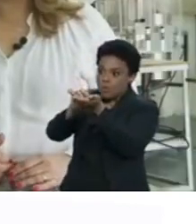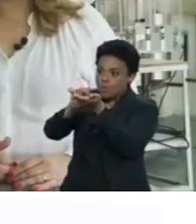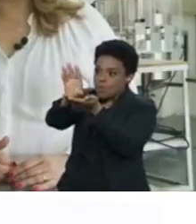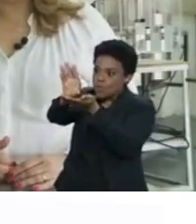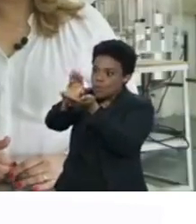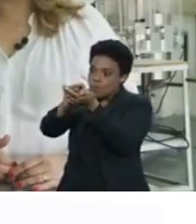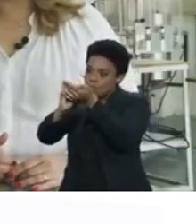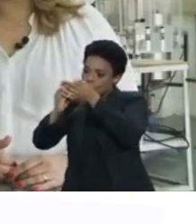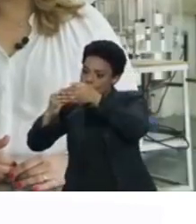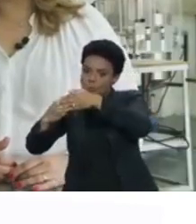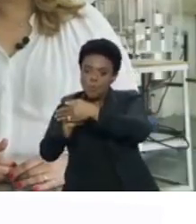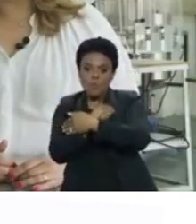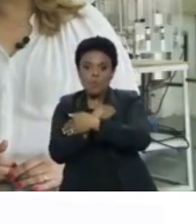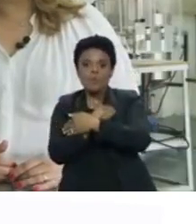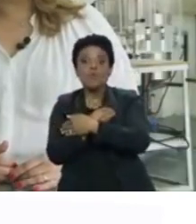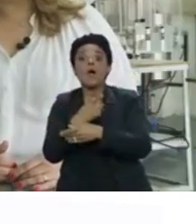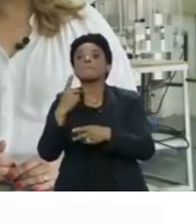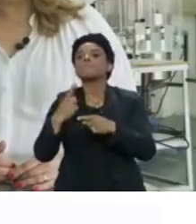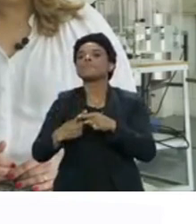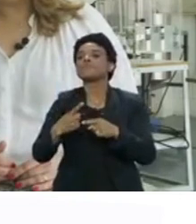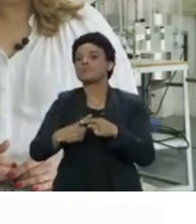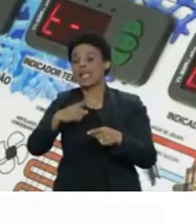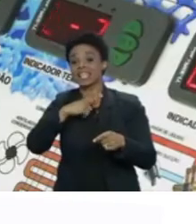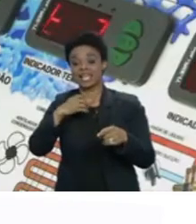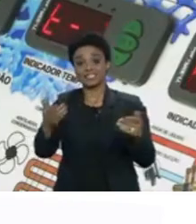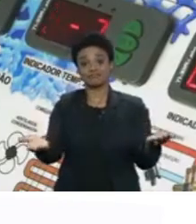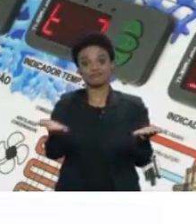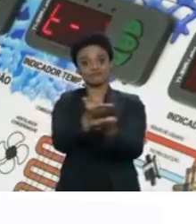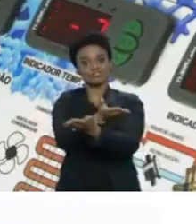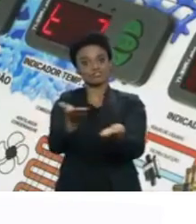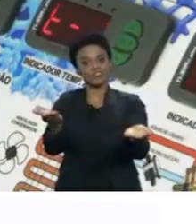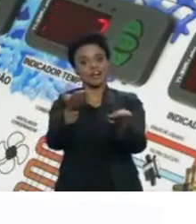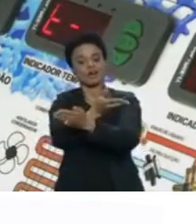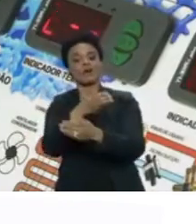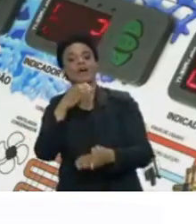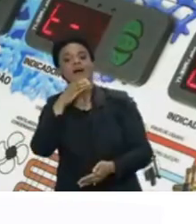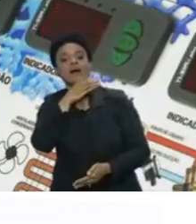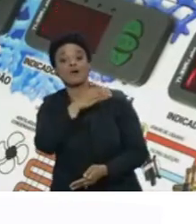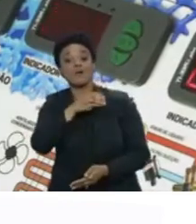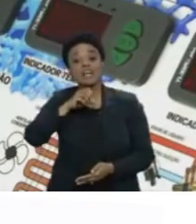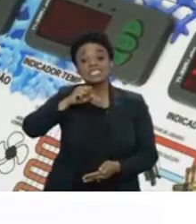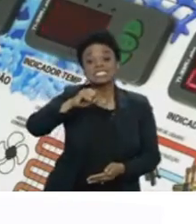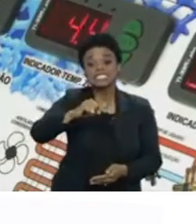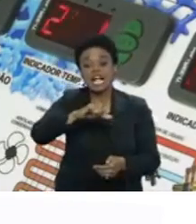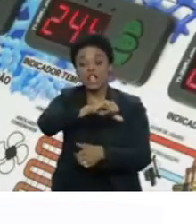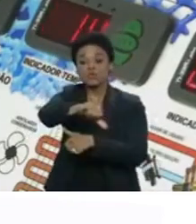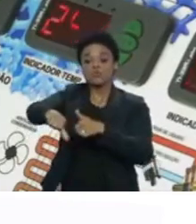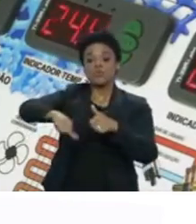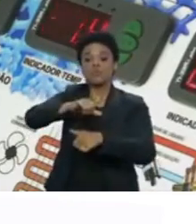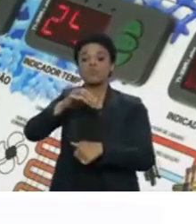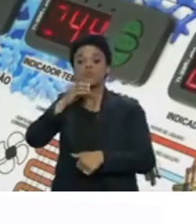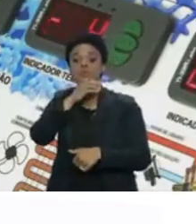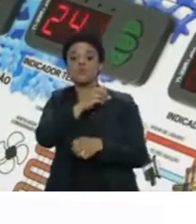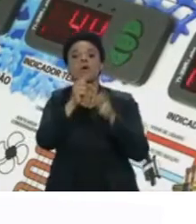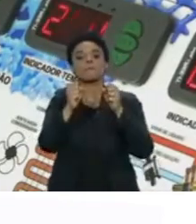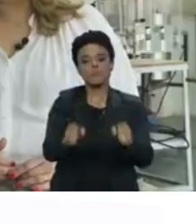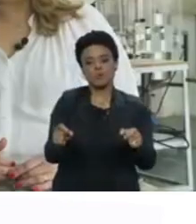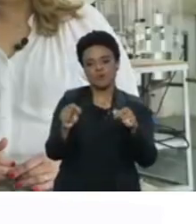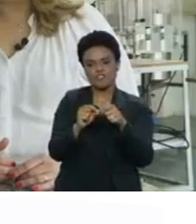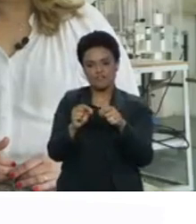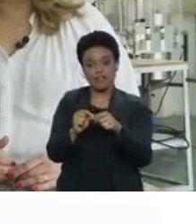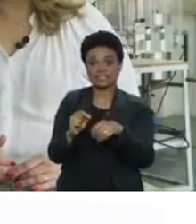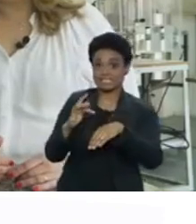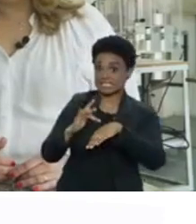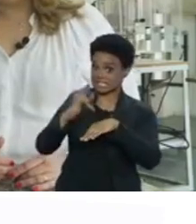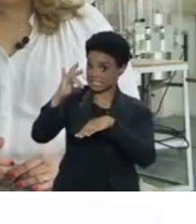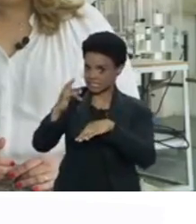só é captado em função do trocador de calor. Então os trocadores de calor eles podem fazer uma troca de calor